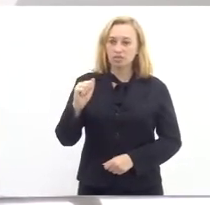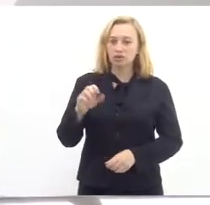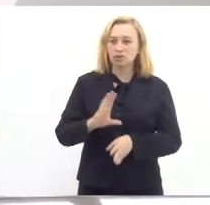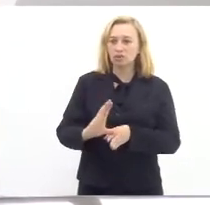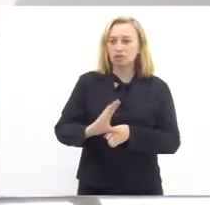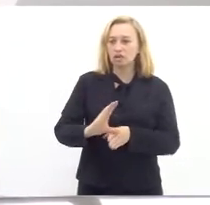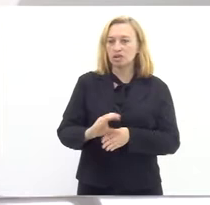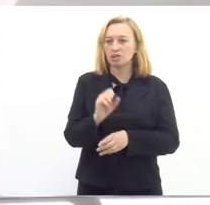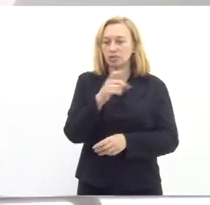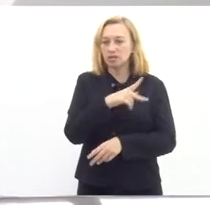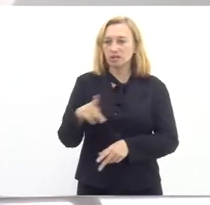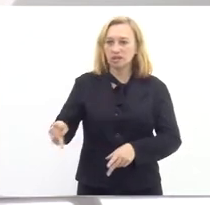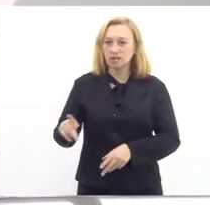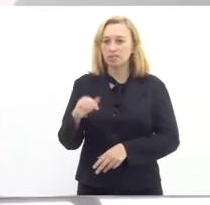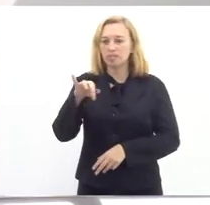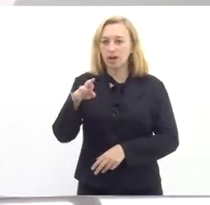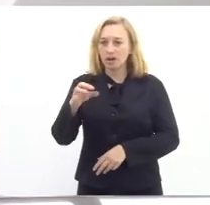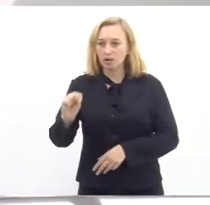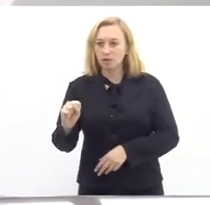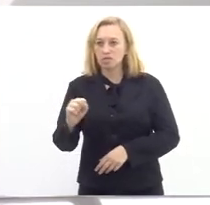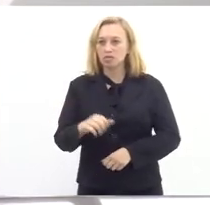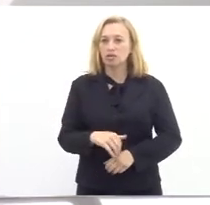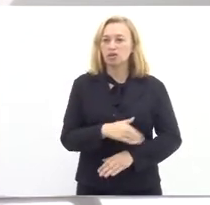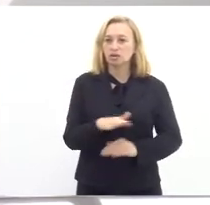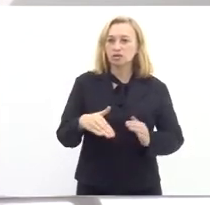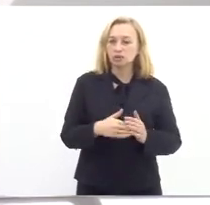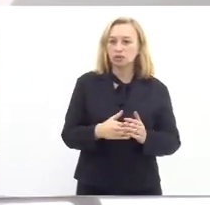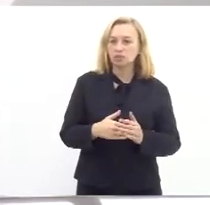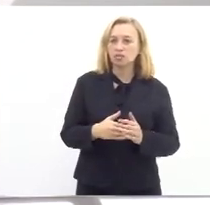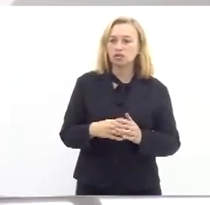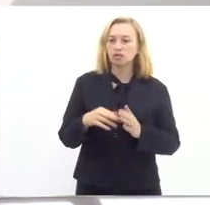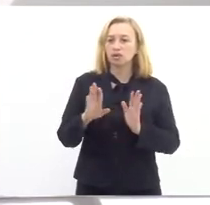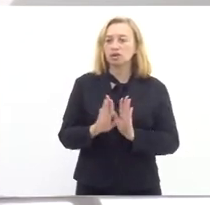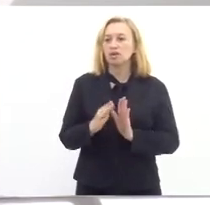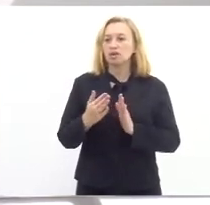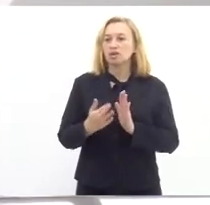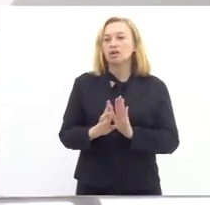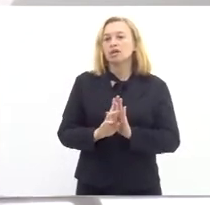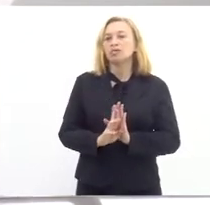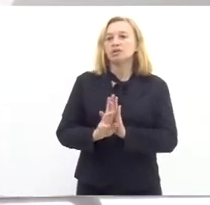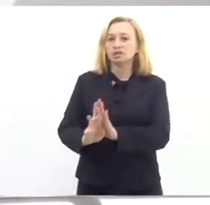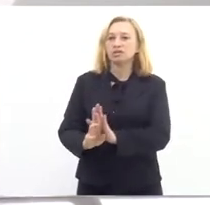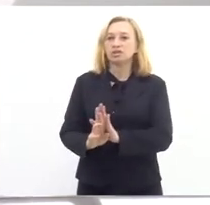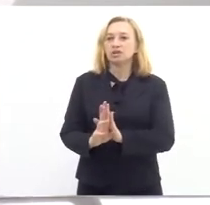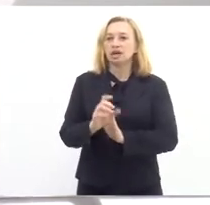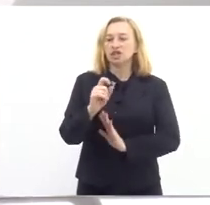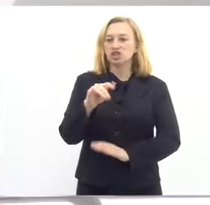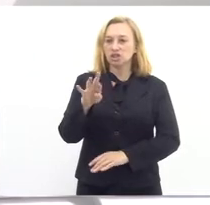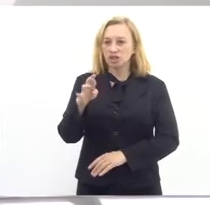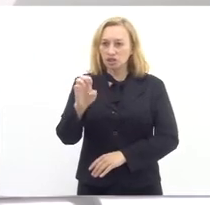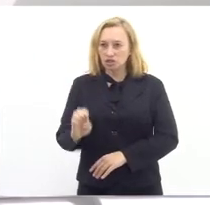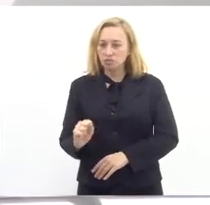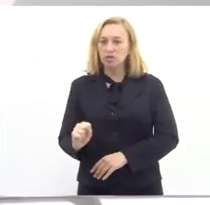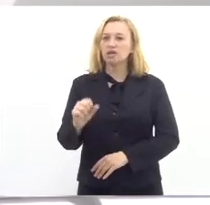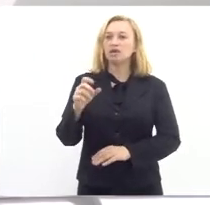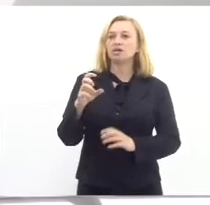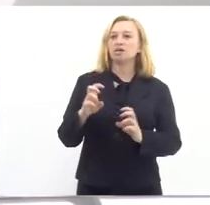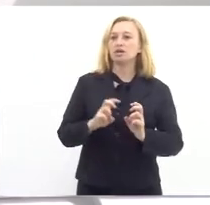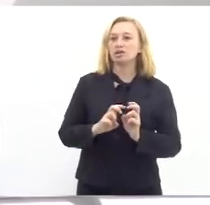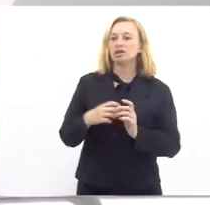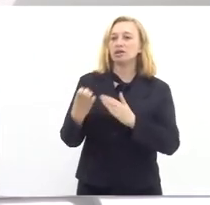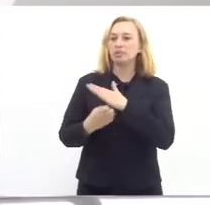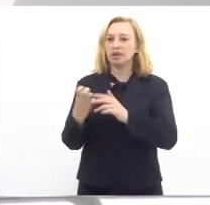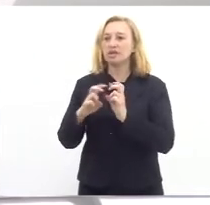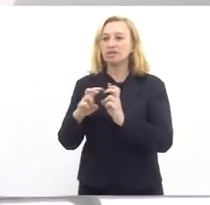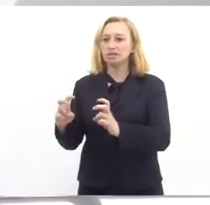presidente, Marcos Galvão, todos representantes da Supervia, da Getransp. Da Supervia está presente Antônio Carlos, que é o diretor-presidente, a